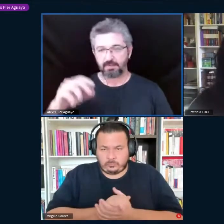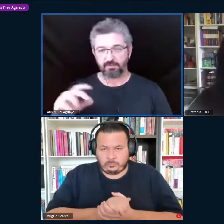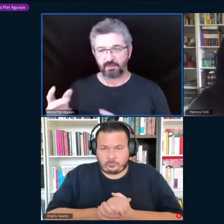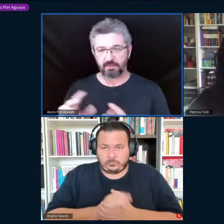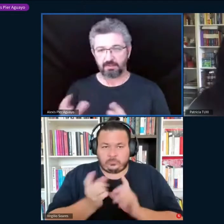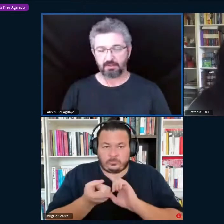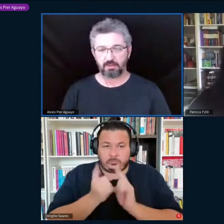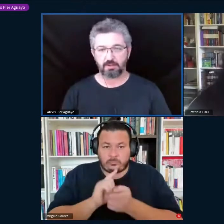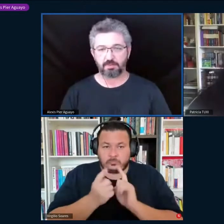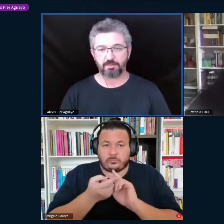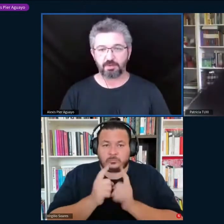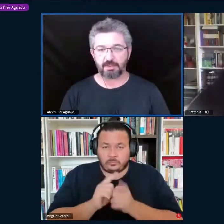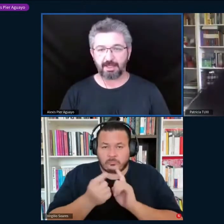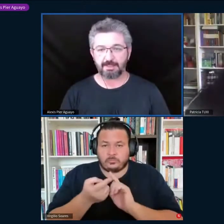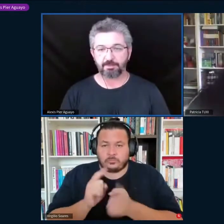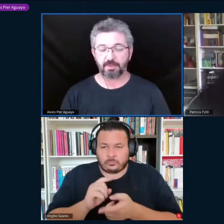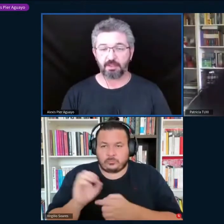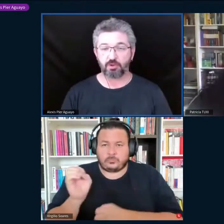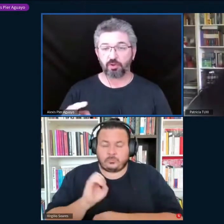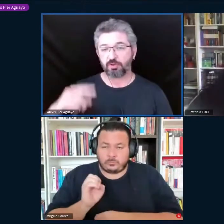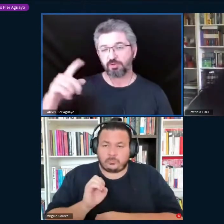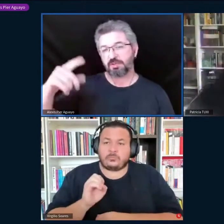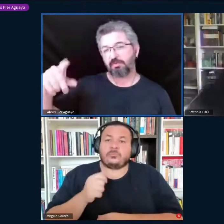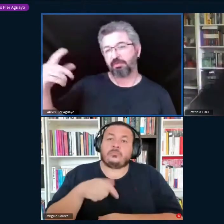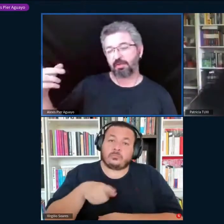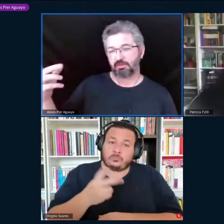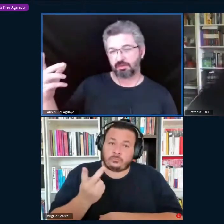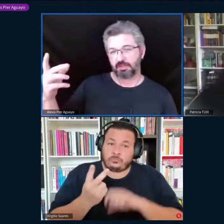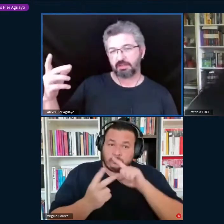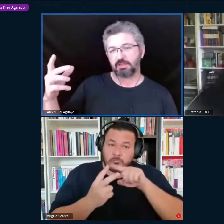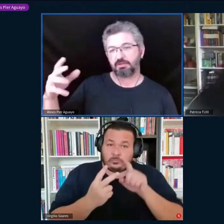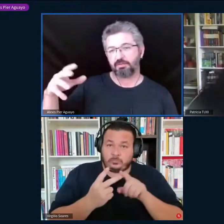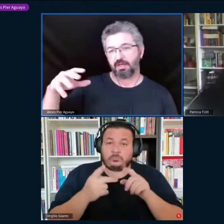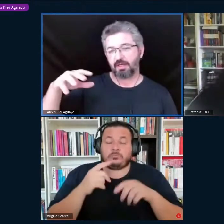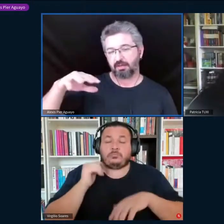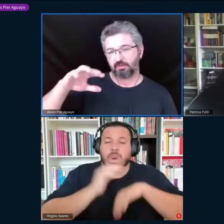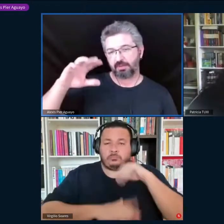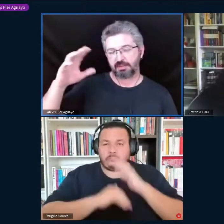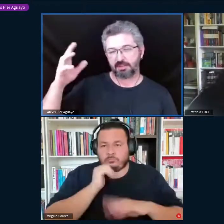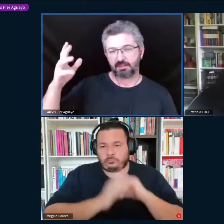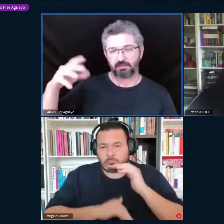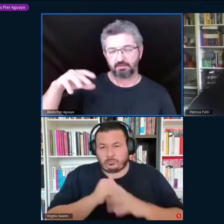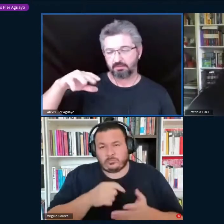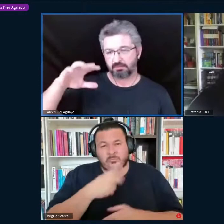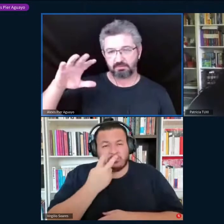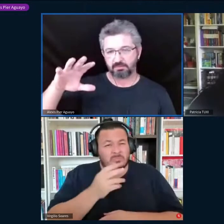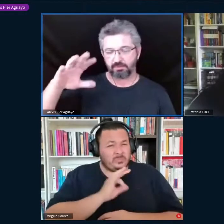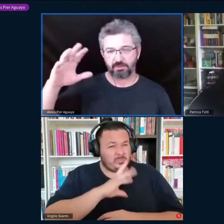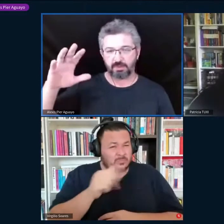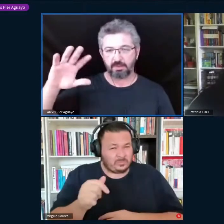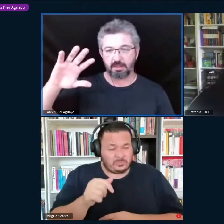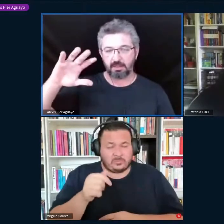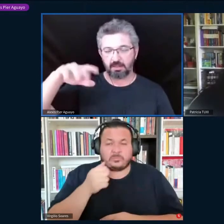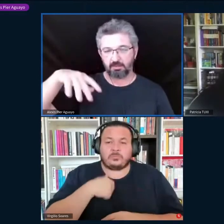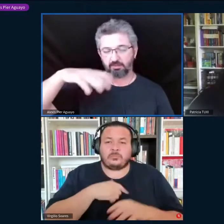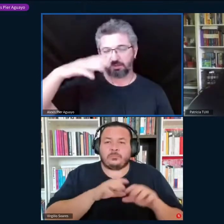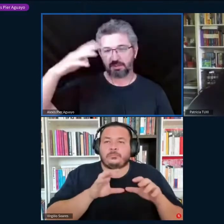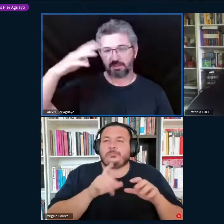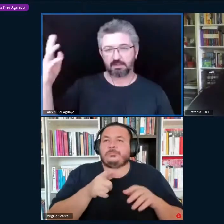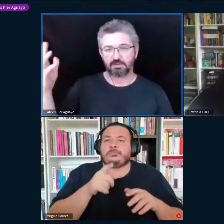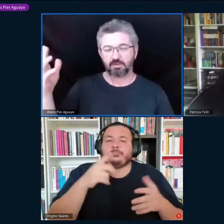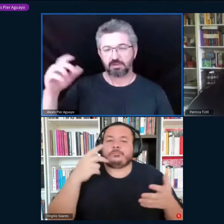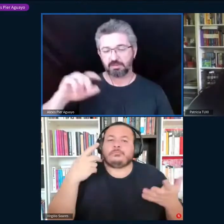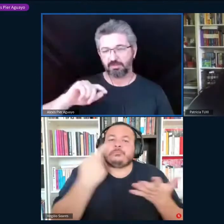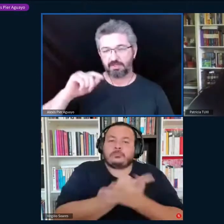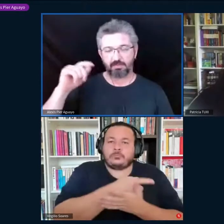de trocas, enfim, entre dois profissionais. E todos os eventos que a gente vê acontecendo, enfim, ao